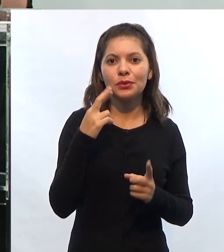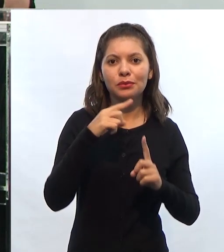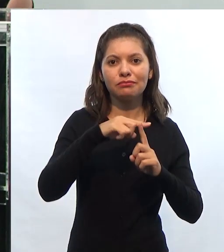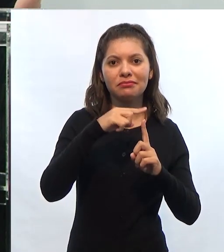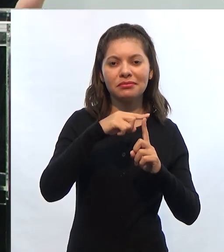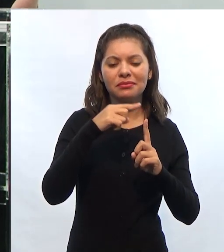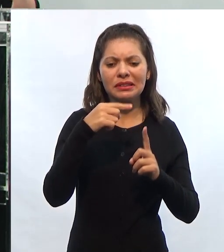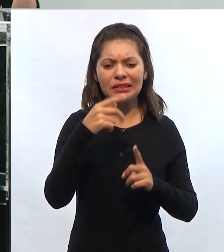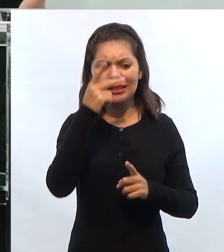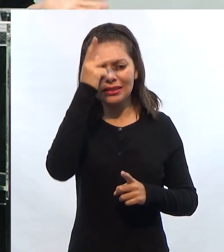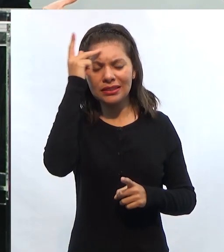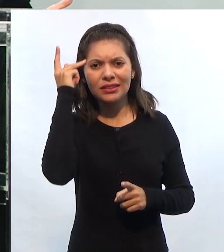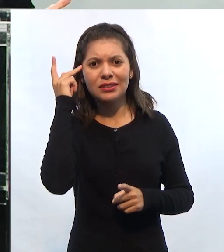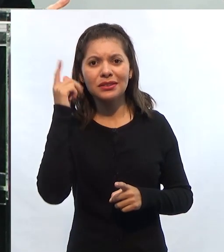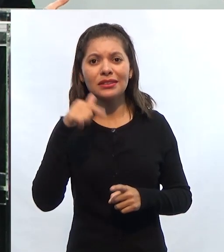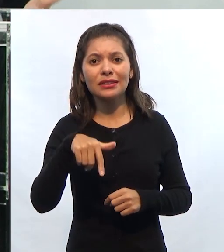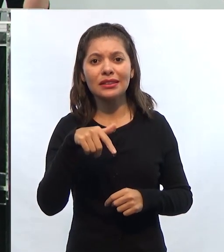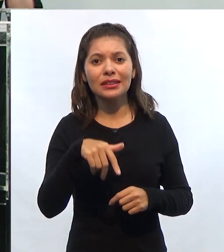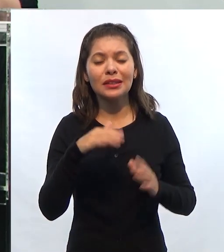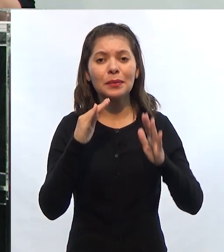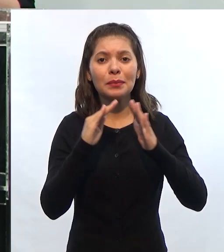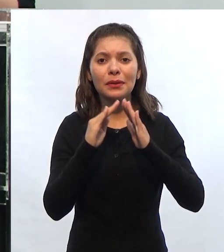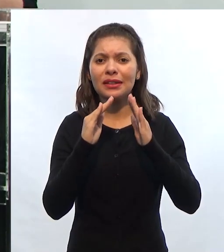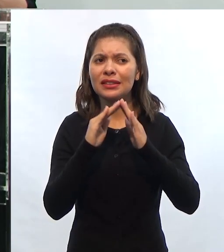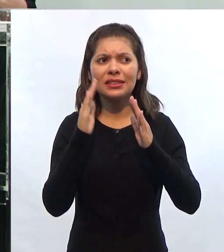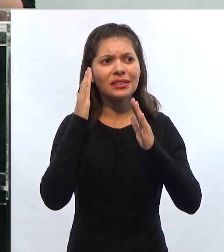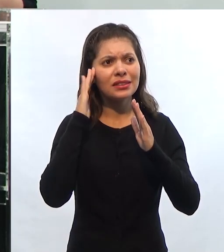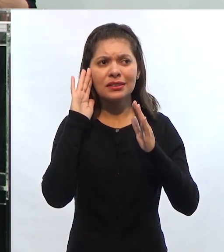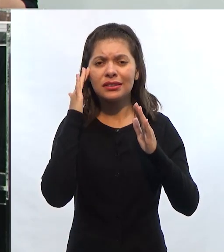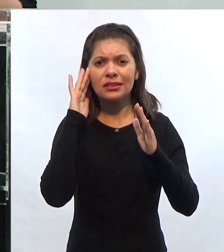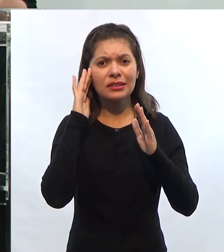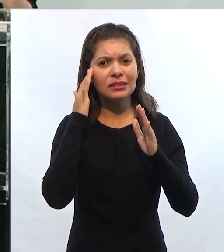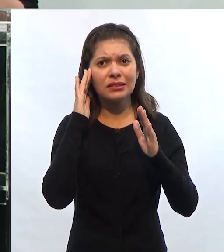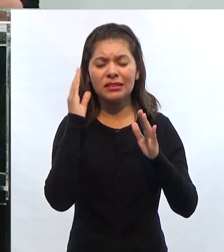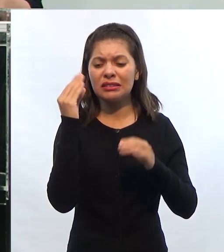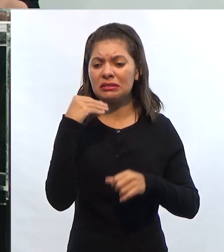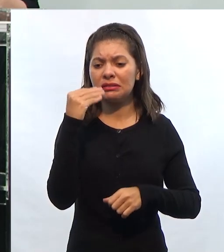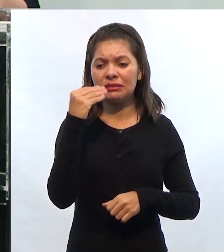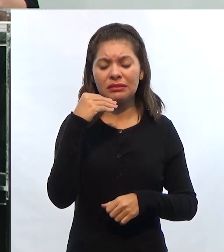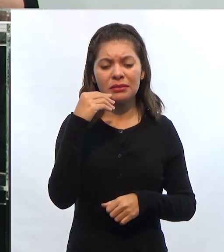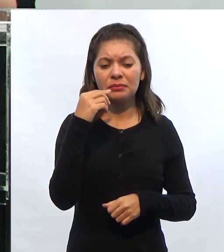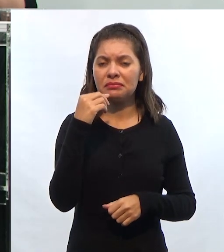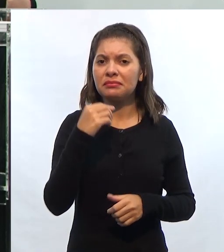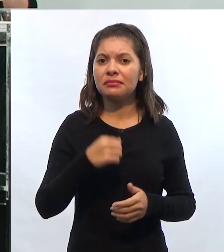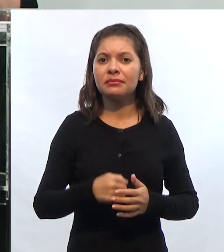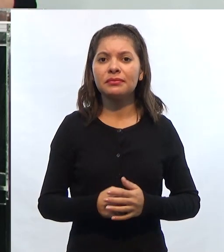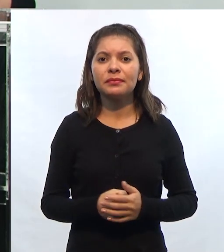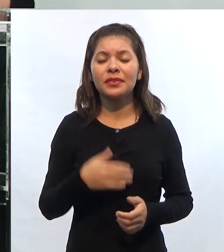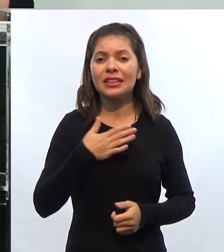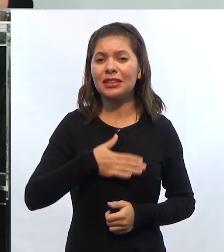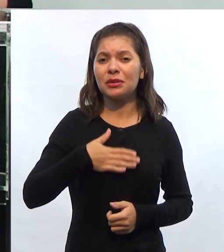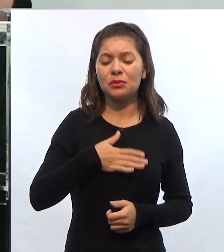que as pessoas aqui não estão entendendo, né, não conseguem, sei lá,